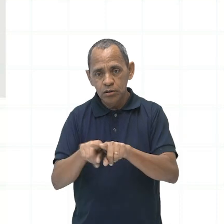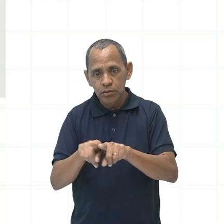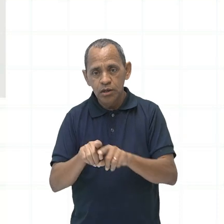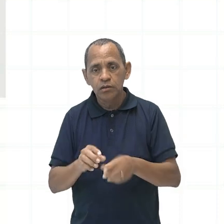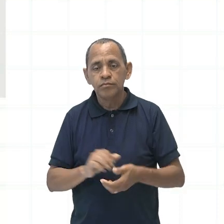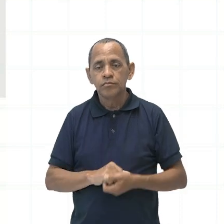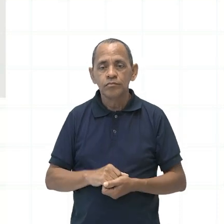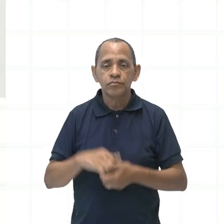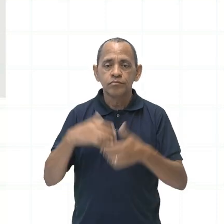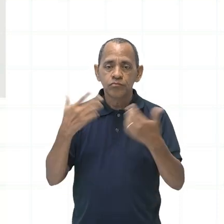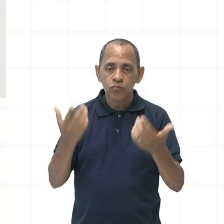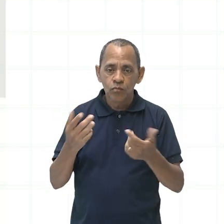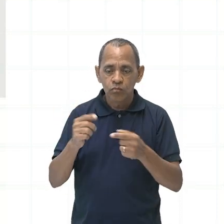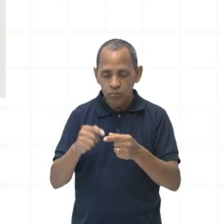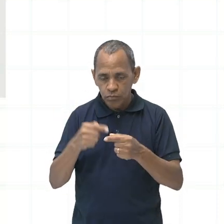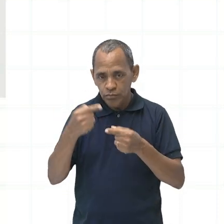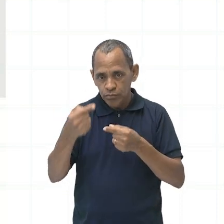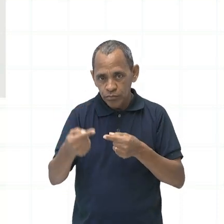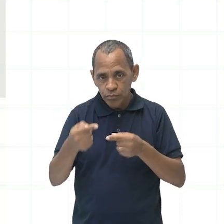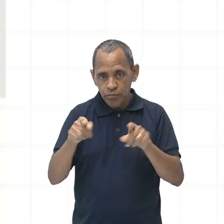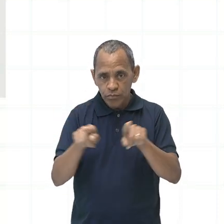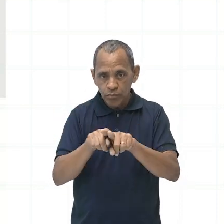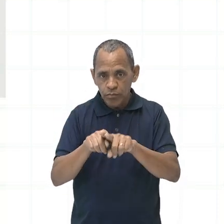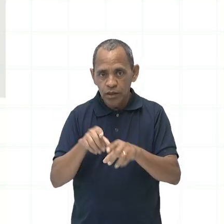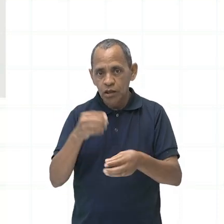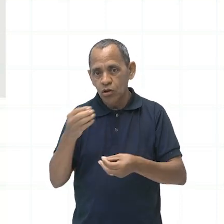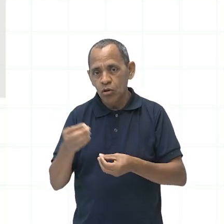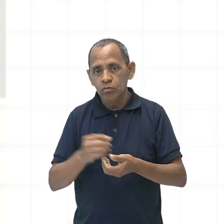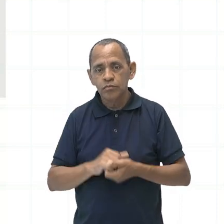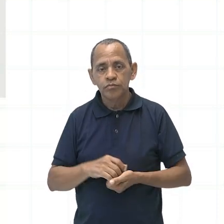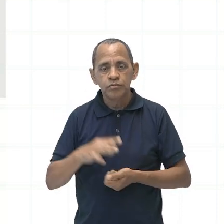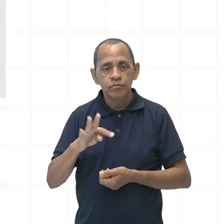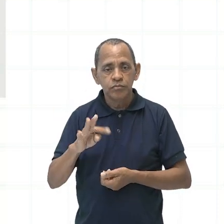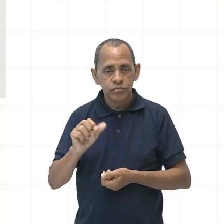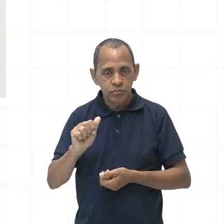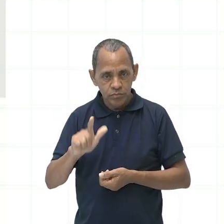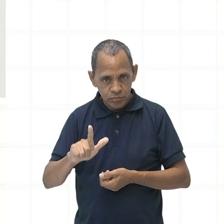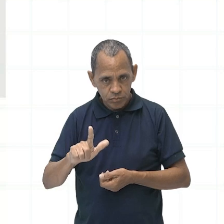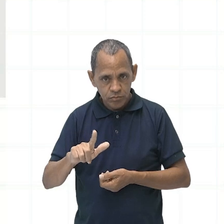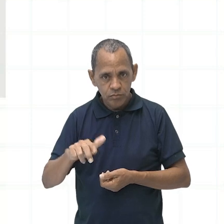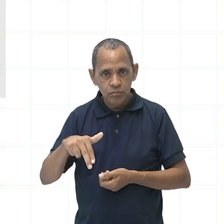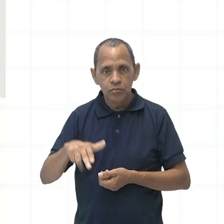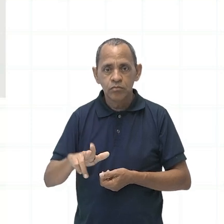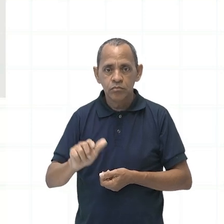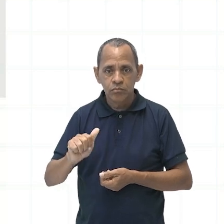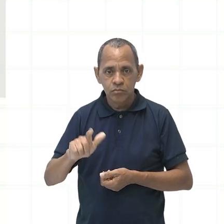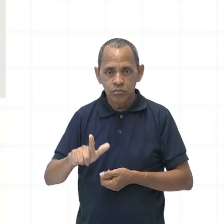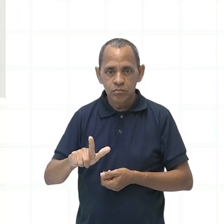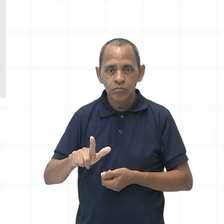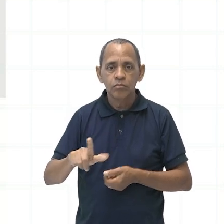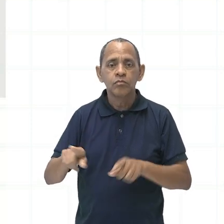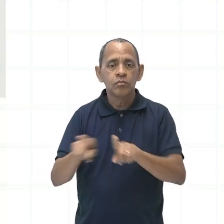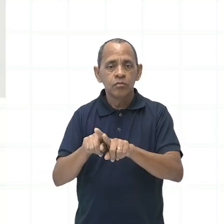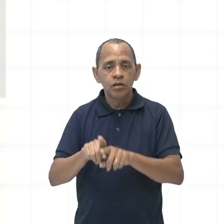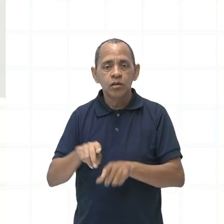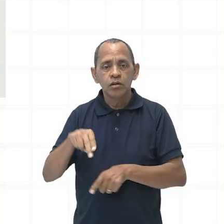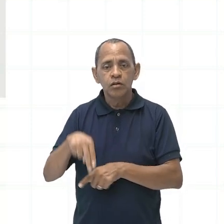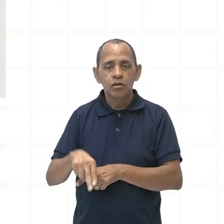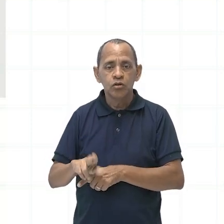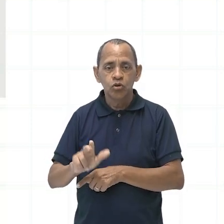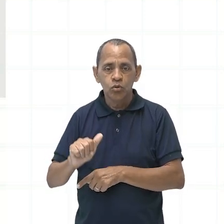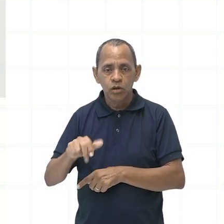disso, qual depois de tal, né? Então, fica qual, né? Tal qual, esse tipo de